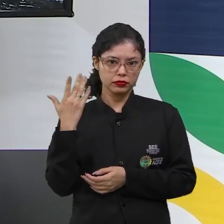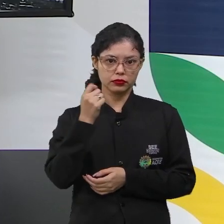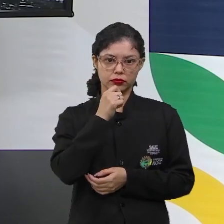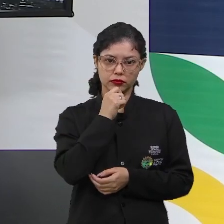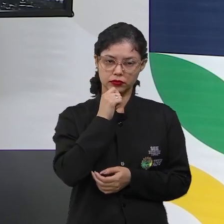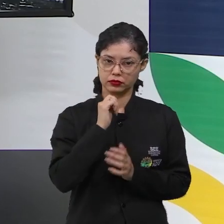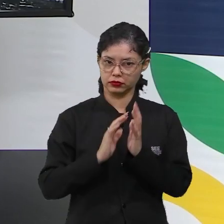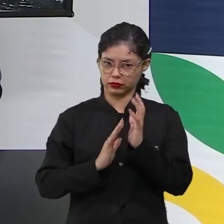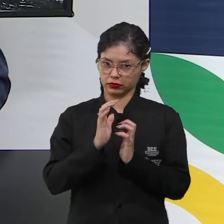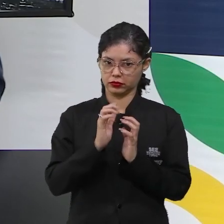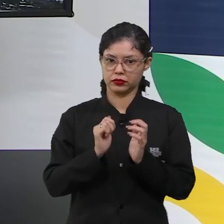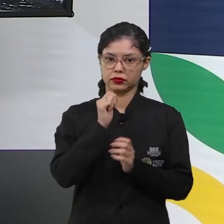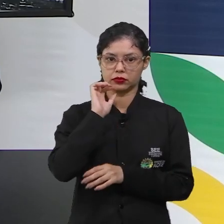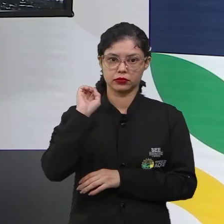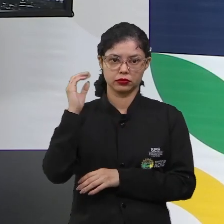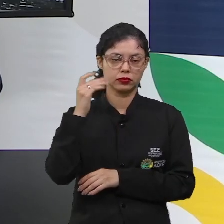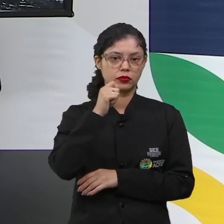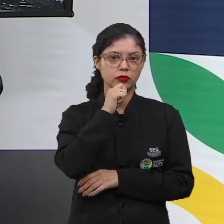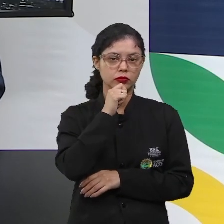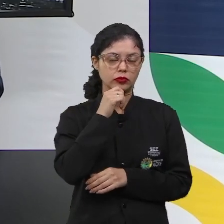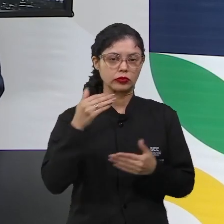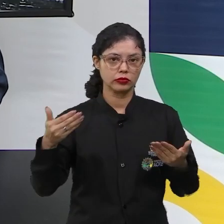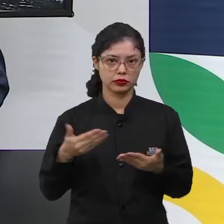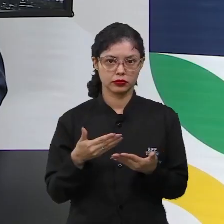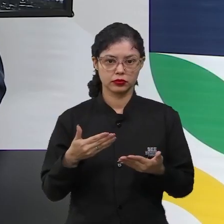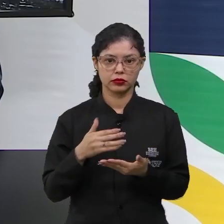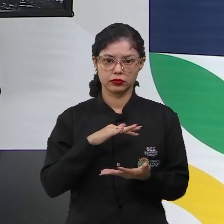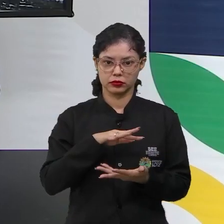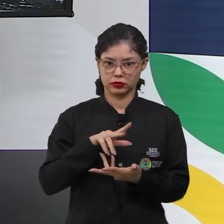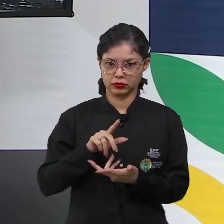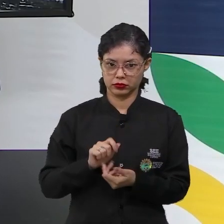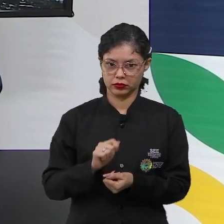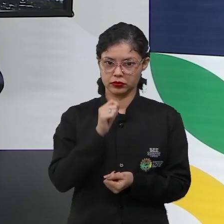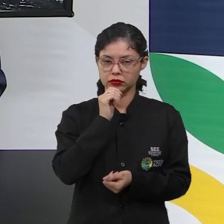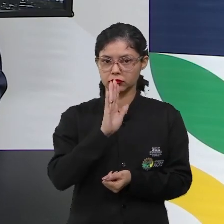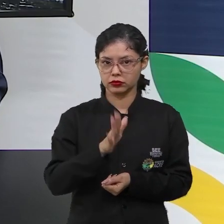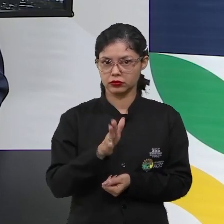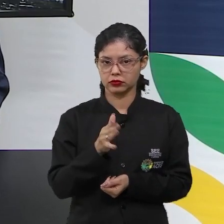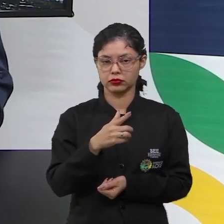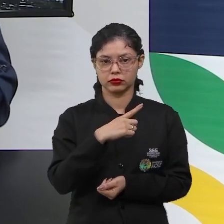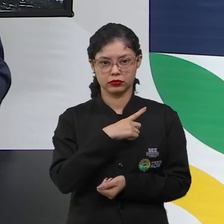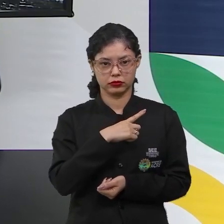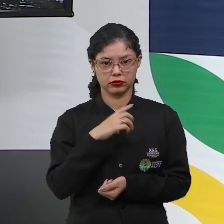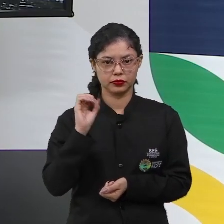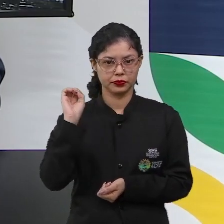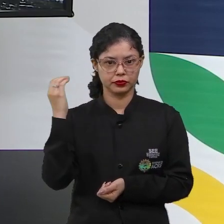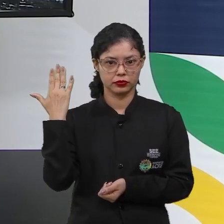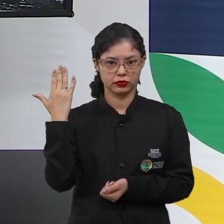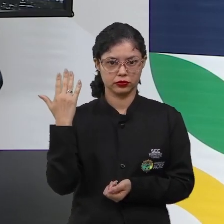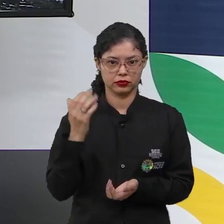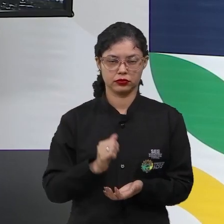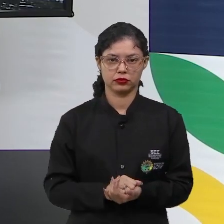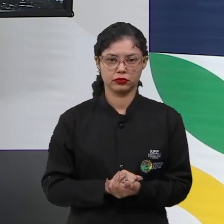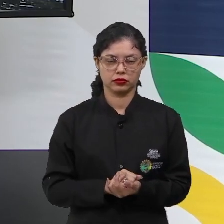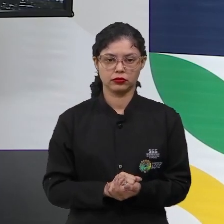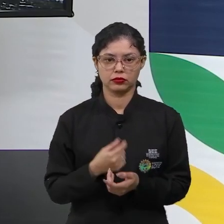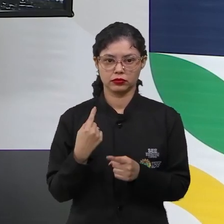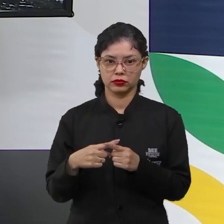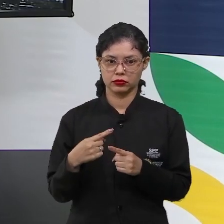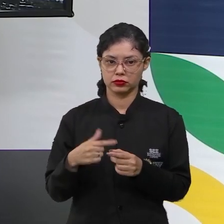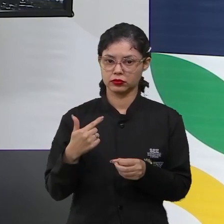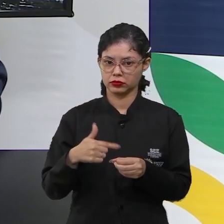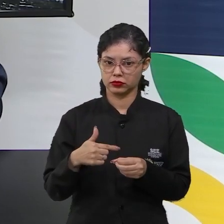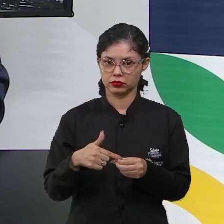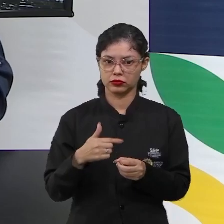muitos conflitos que estão acontecendo atualmente no mundo e que já aconteceram também, principalmente aí por conta do